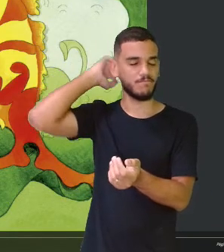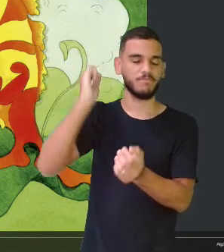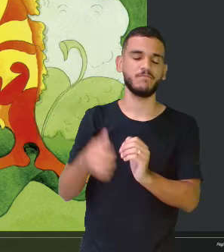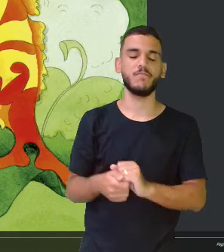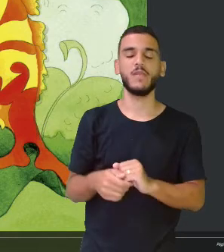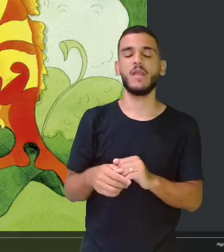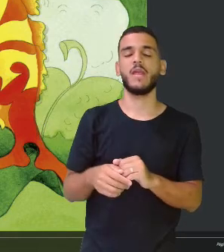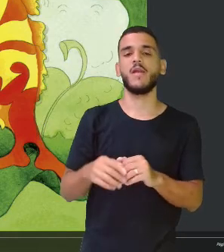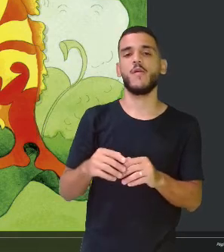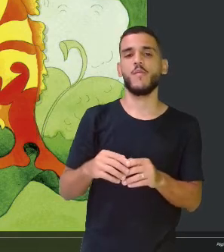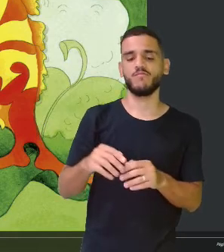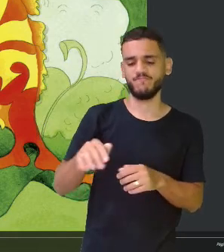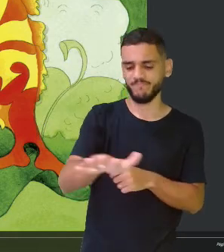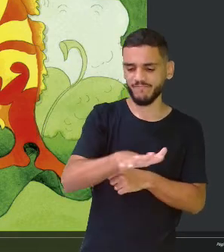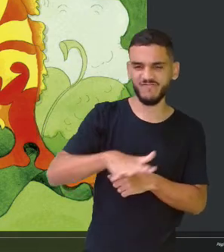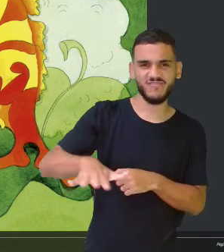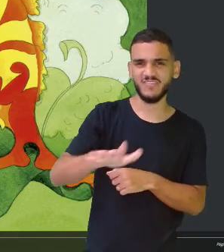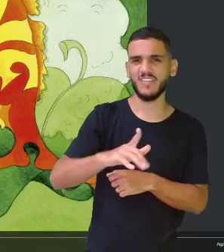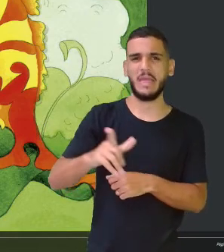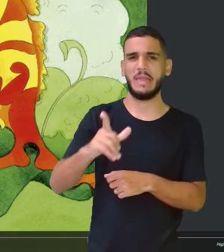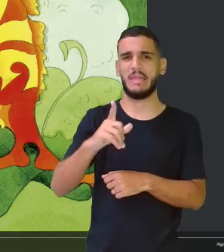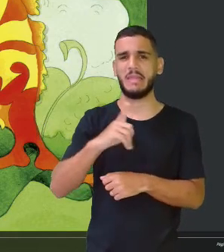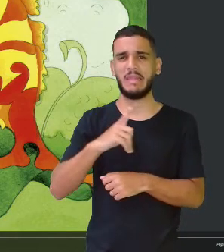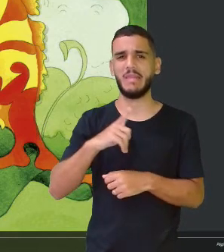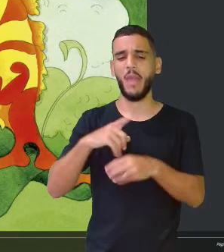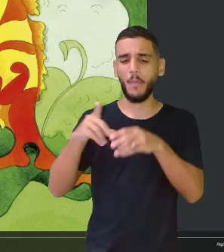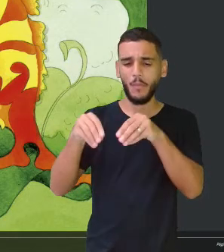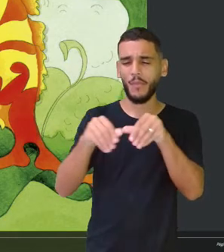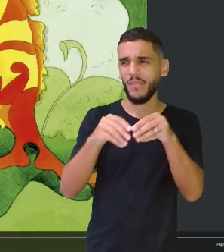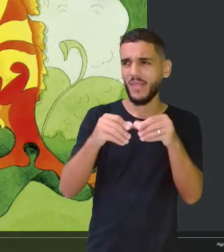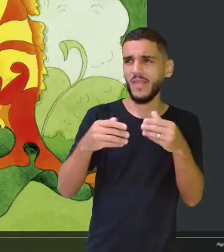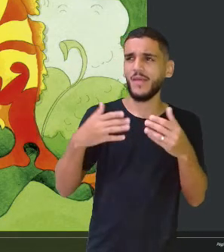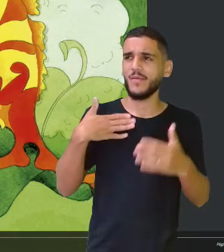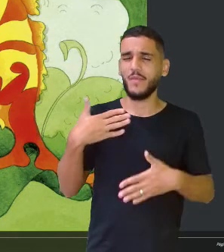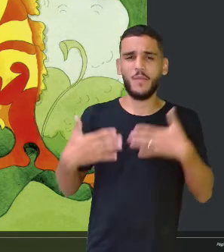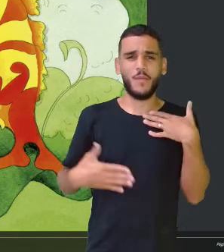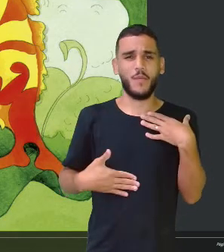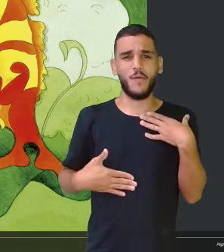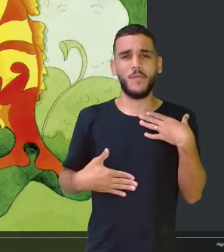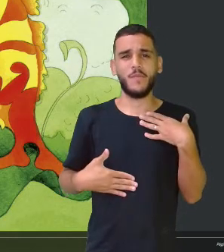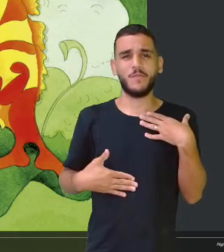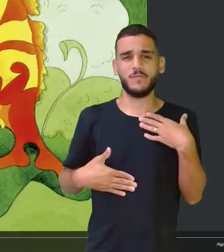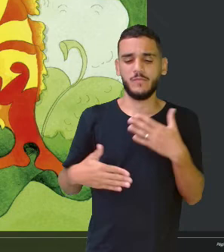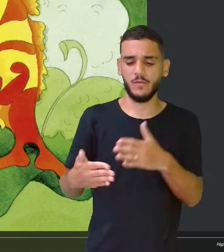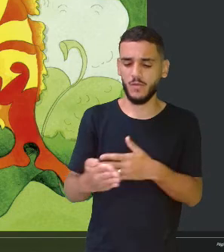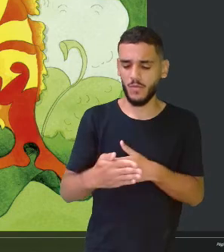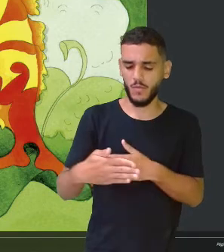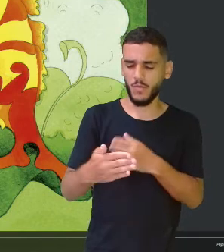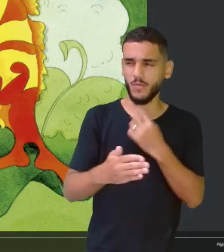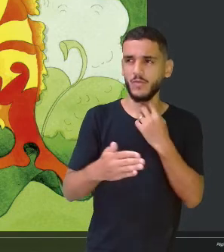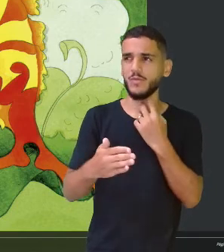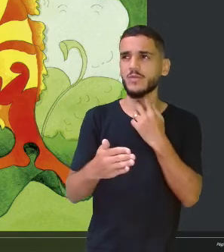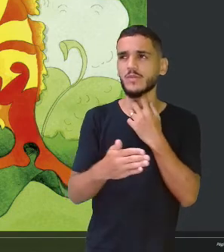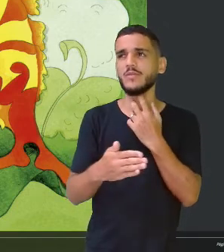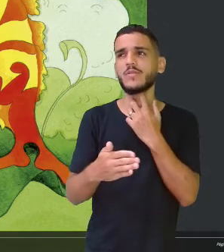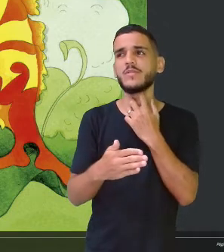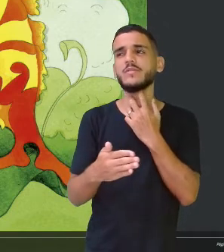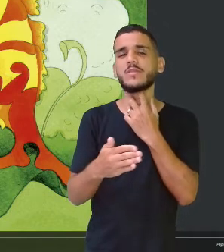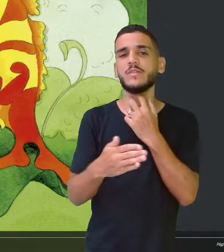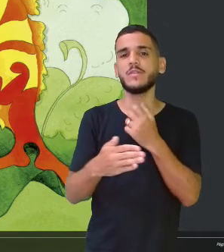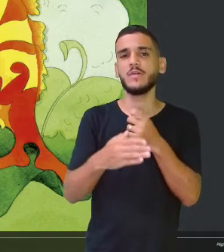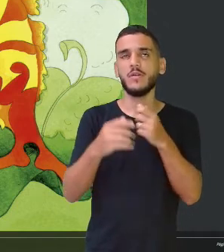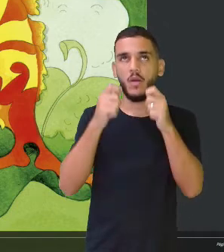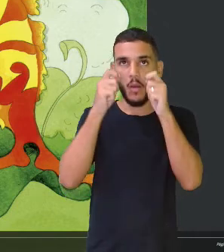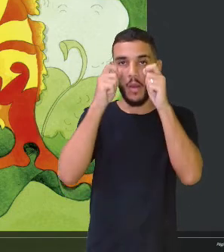todo empoeirado, o peixe começou a se levantar. De repente, seus olhos bateram num